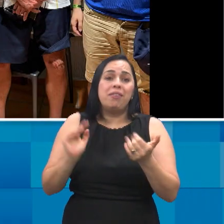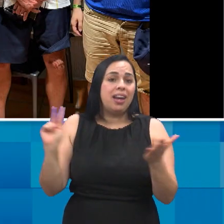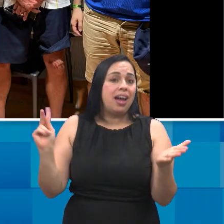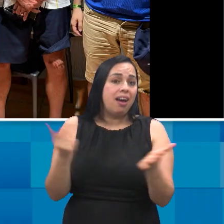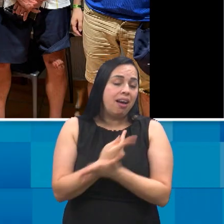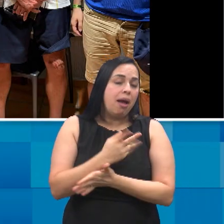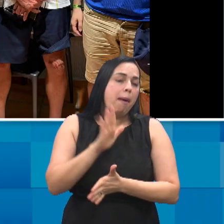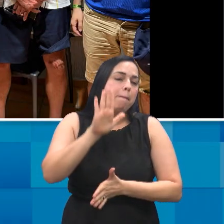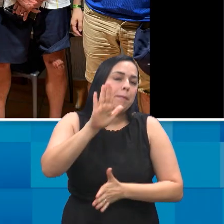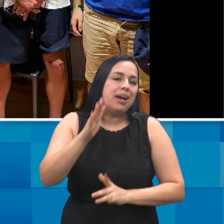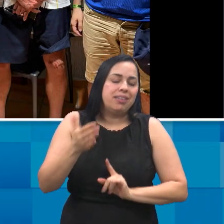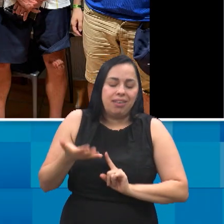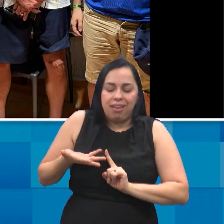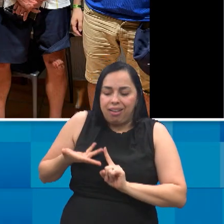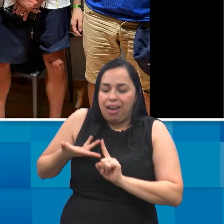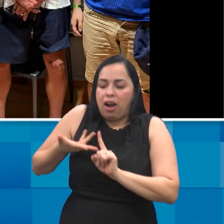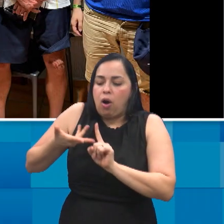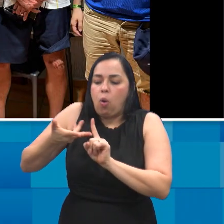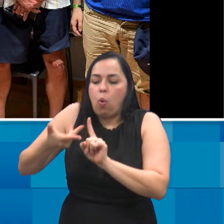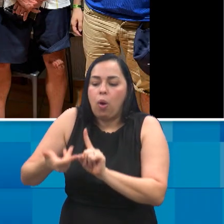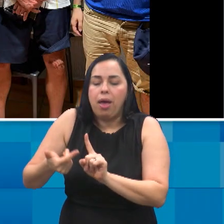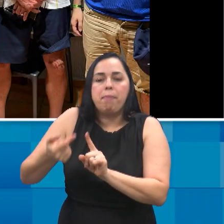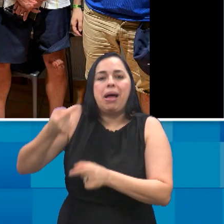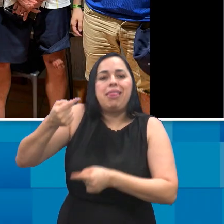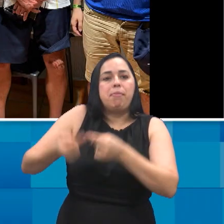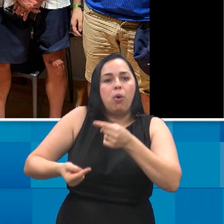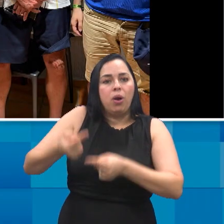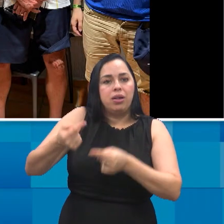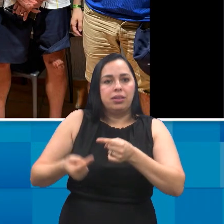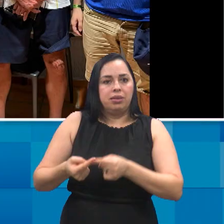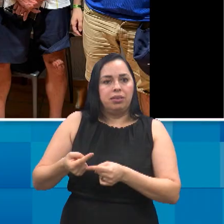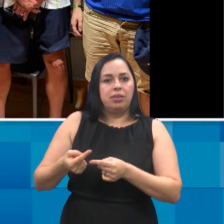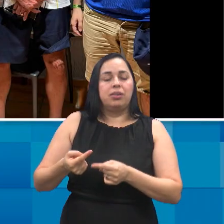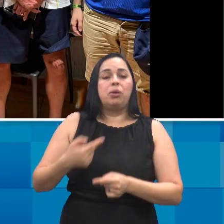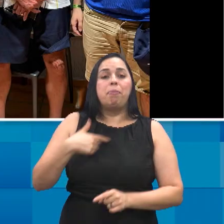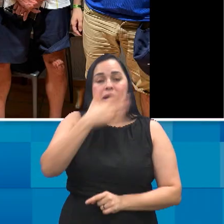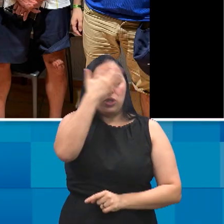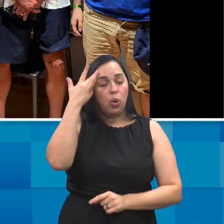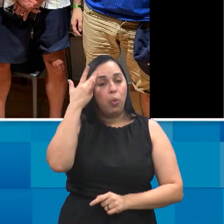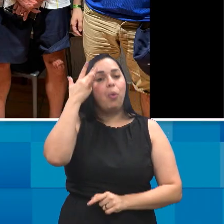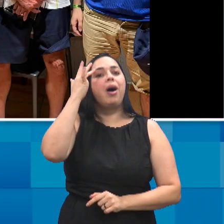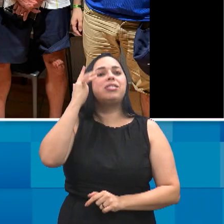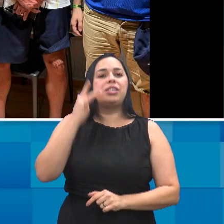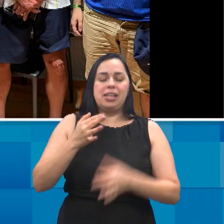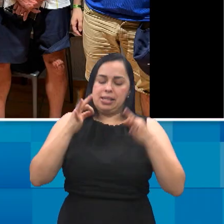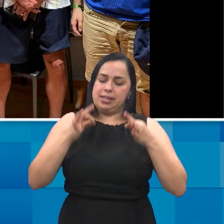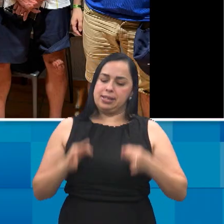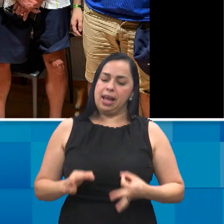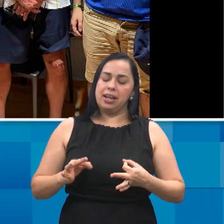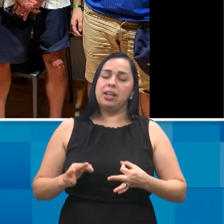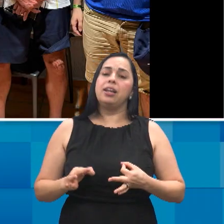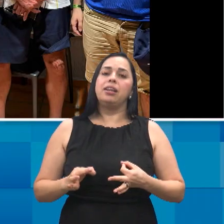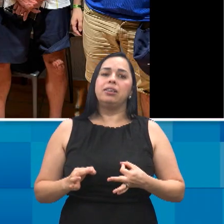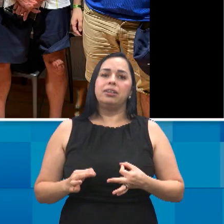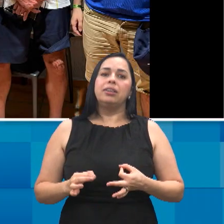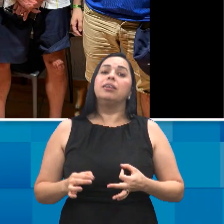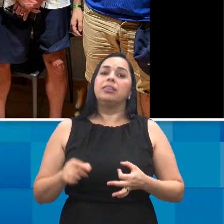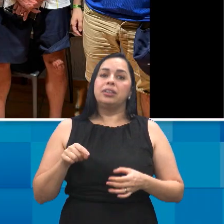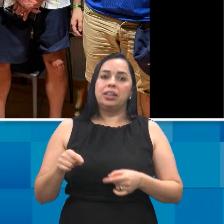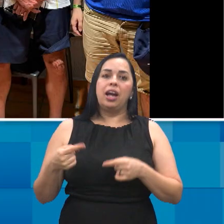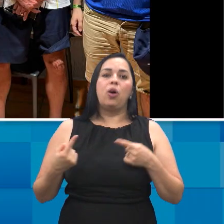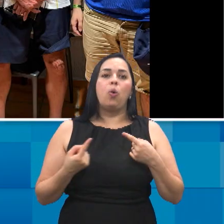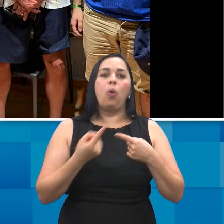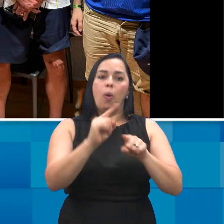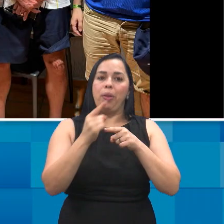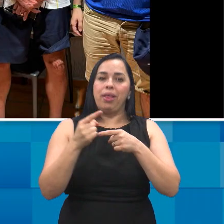acolher boas pessoas na política. Gente honesta, com caráter, que luta contra o sistema, não que quer